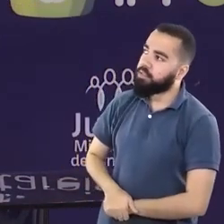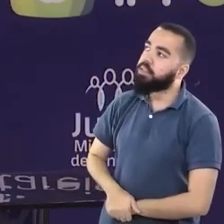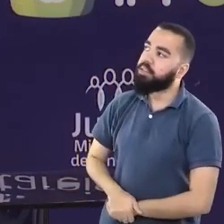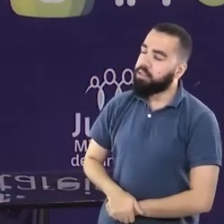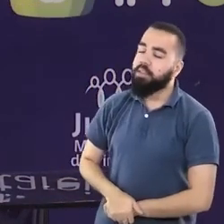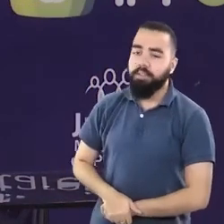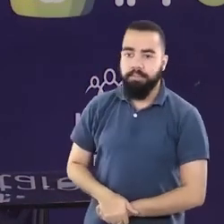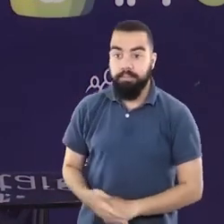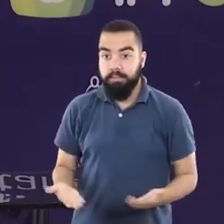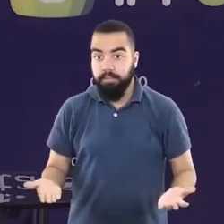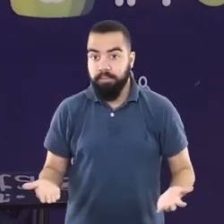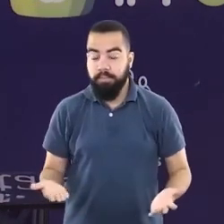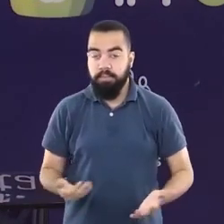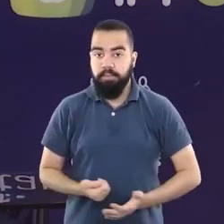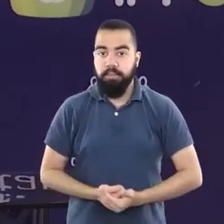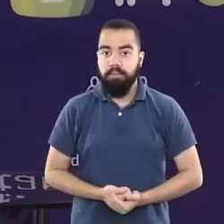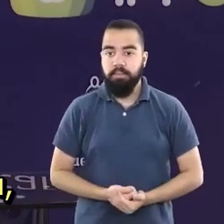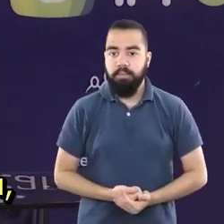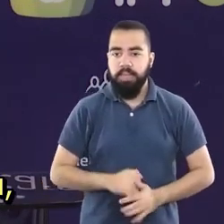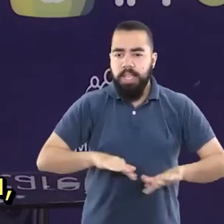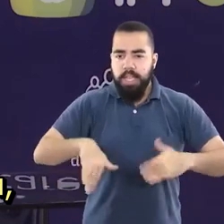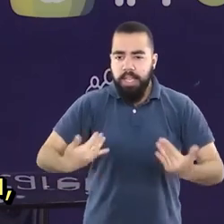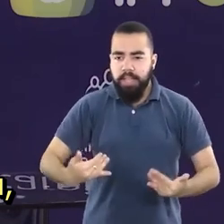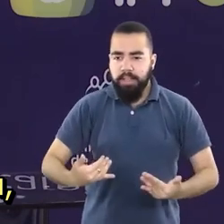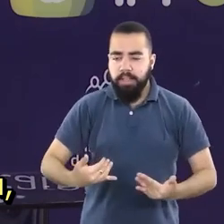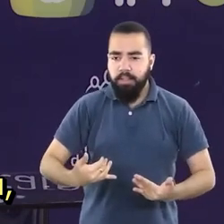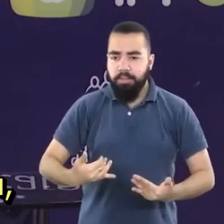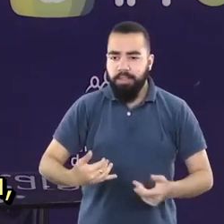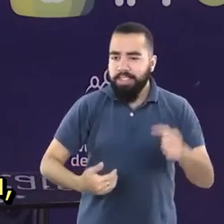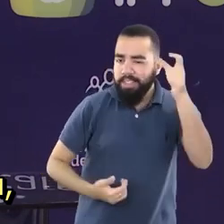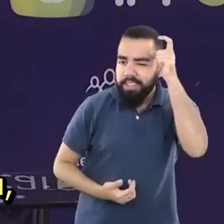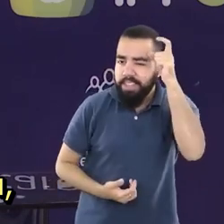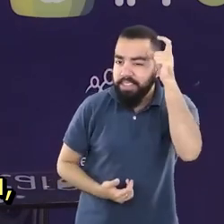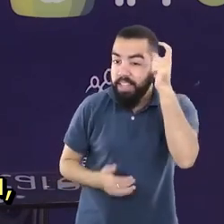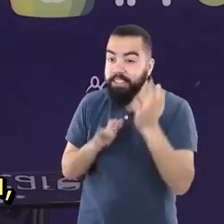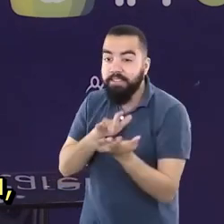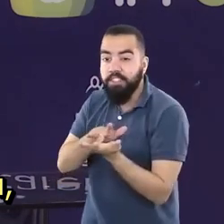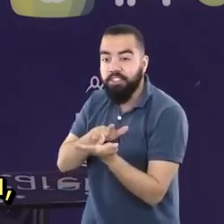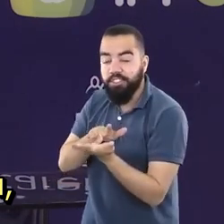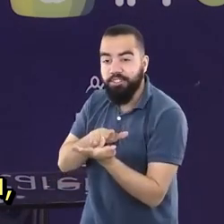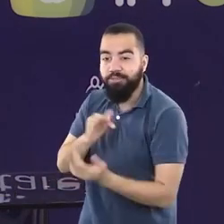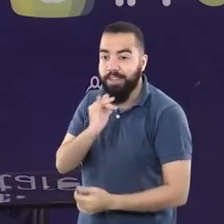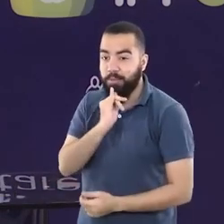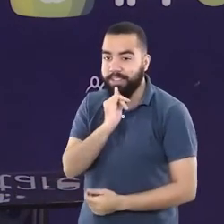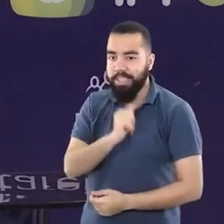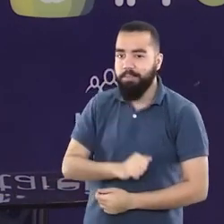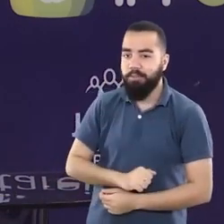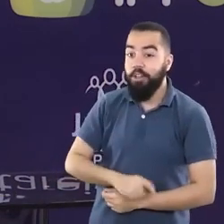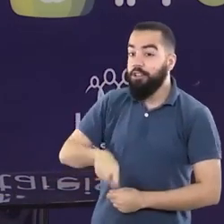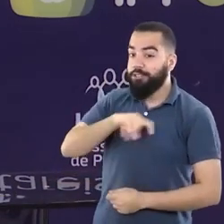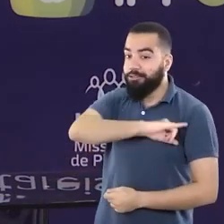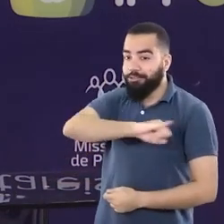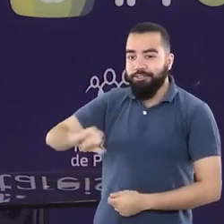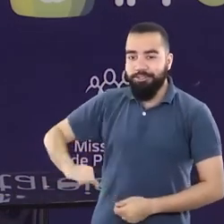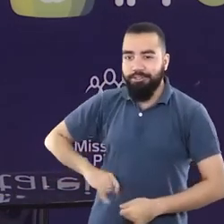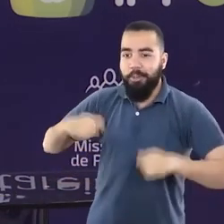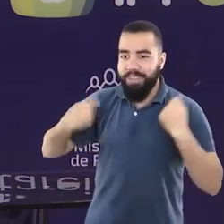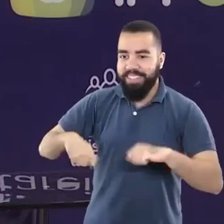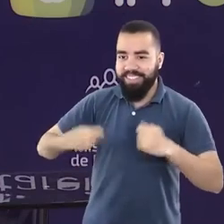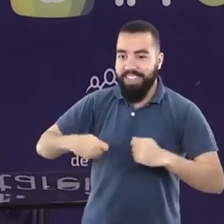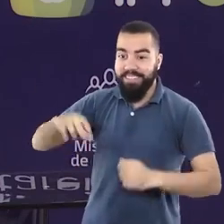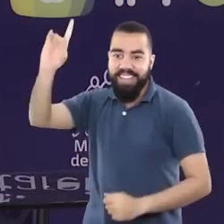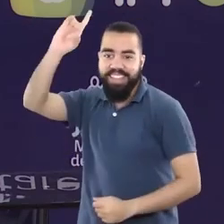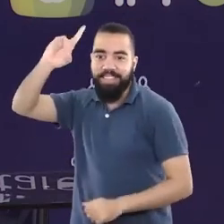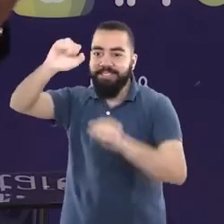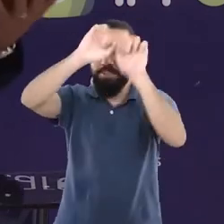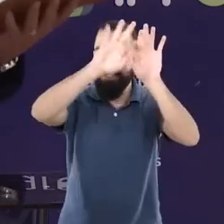trazendo a ideia de que Jó era alguém que precisava ser subornado por Deus para adorar a Deus,